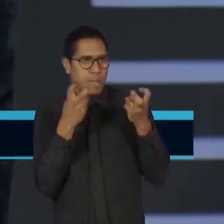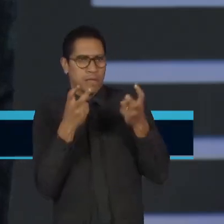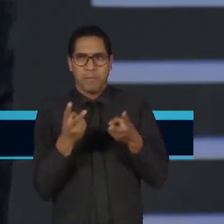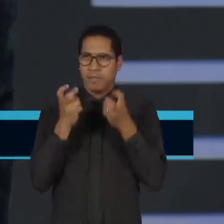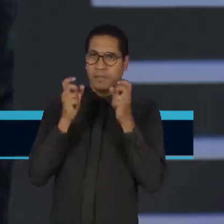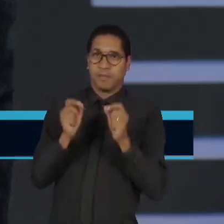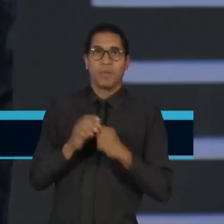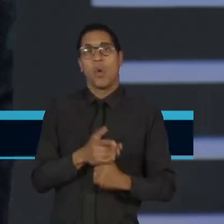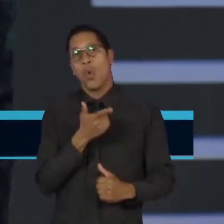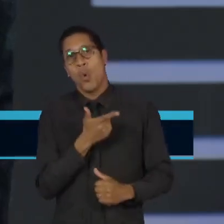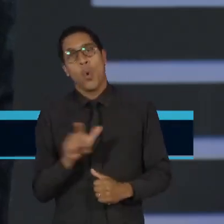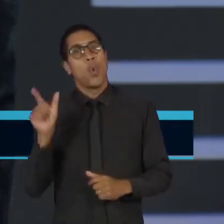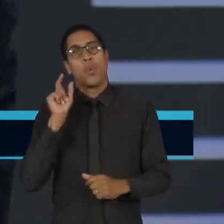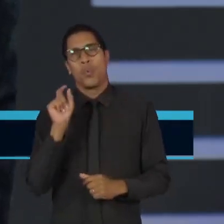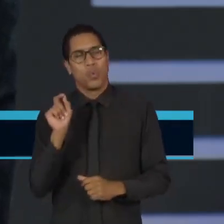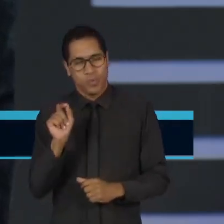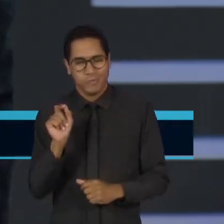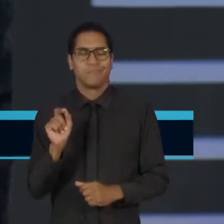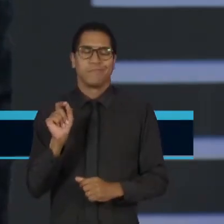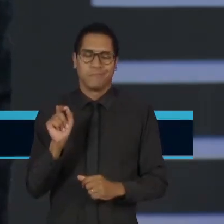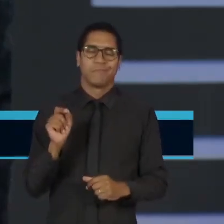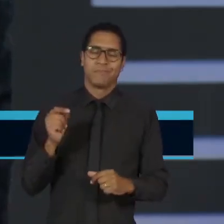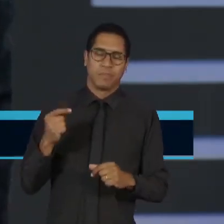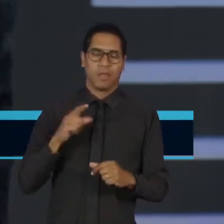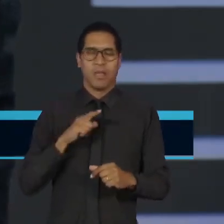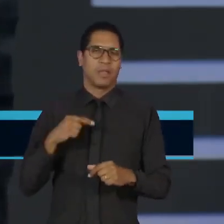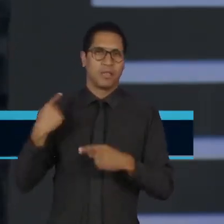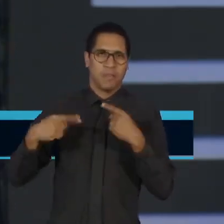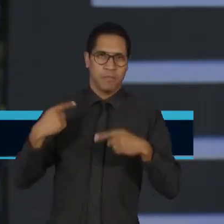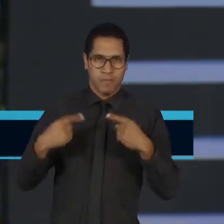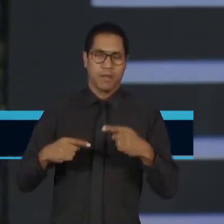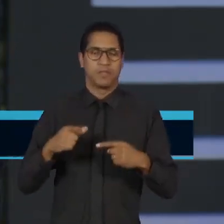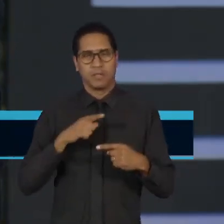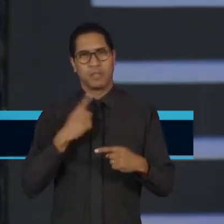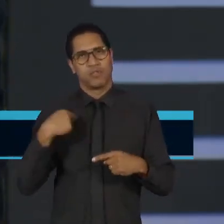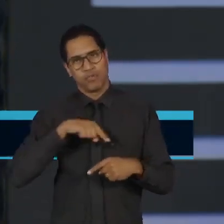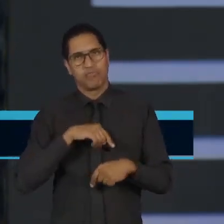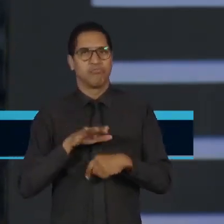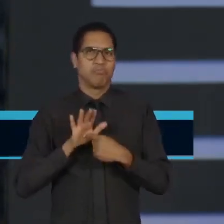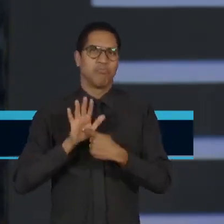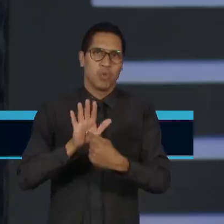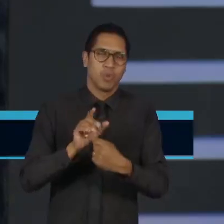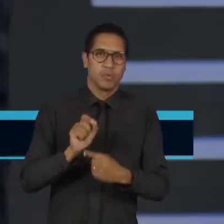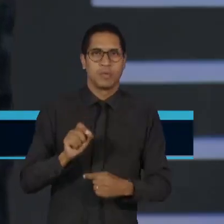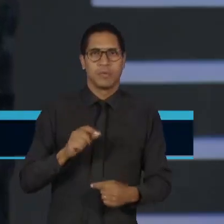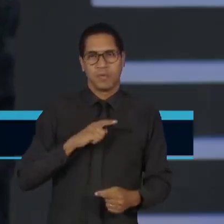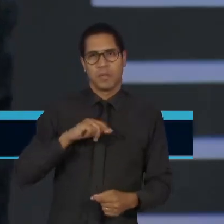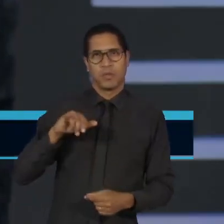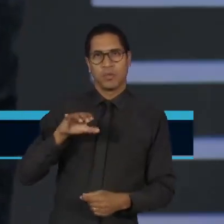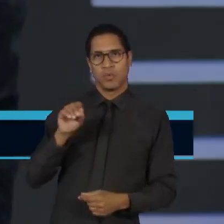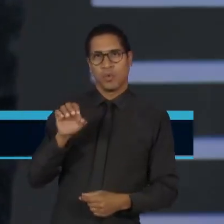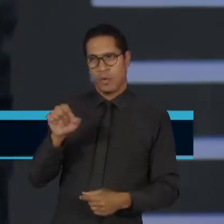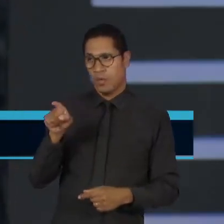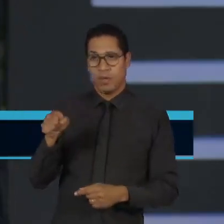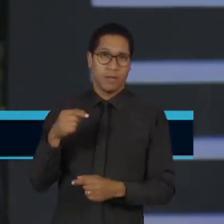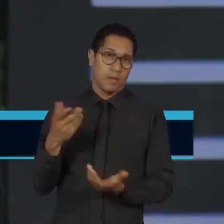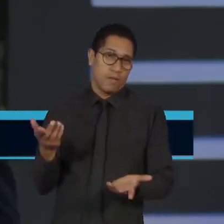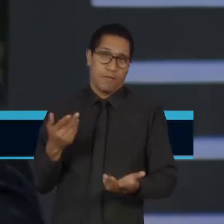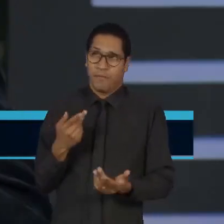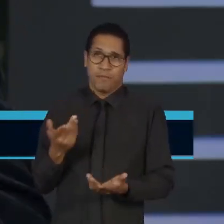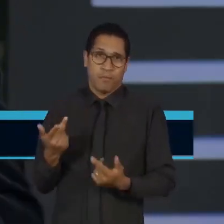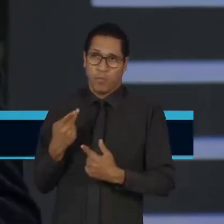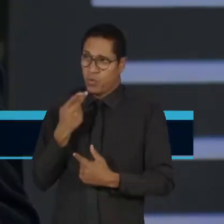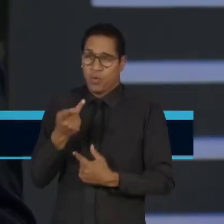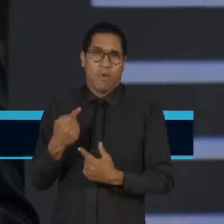outro dado desse debate que está sendo até hoje, né? Nós estamos aqui falando que o Biden, né, ele mesmo estava falando